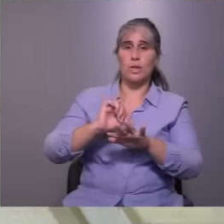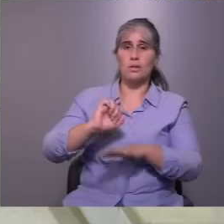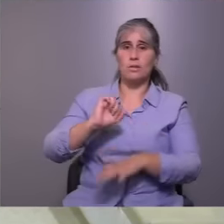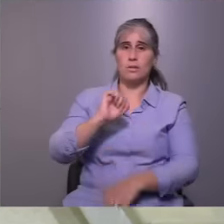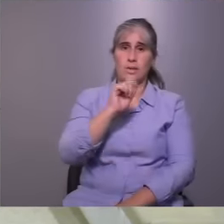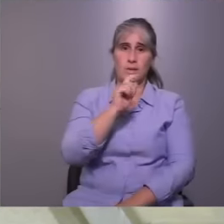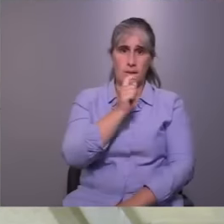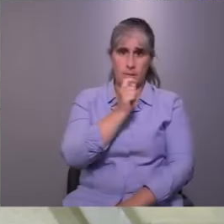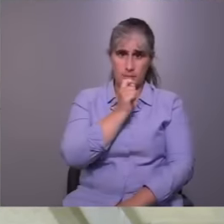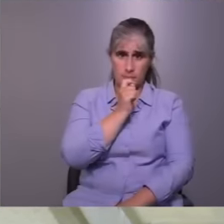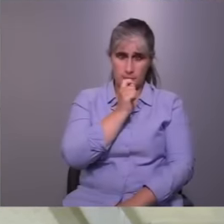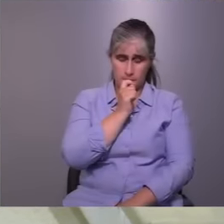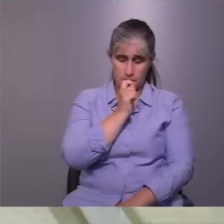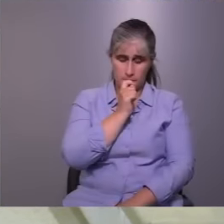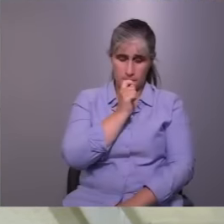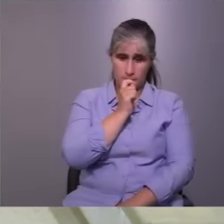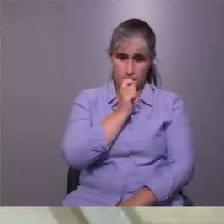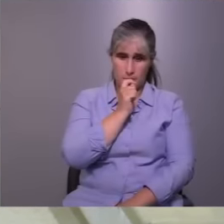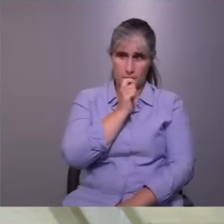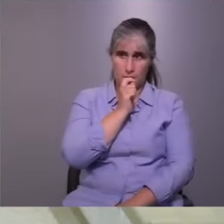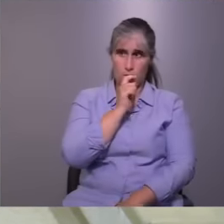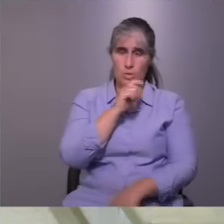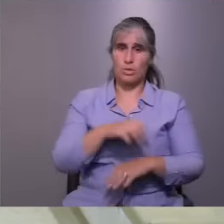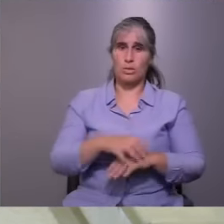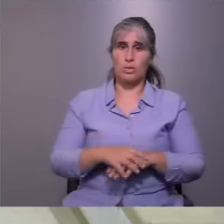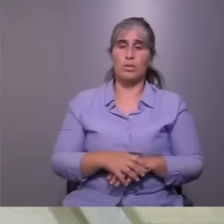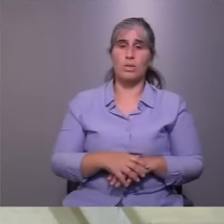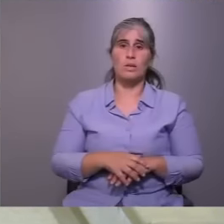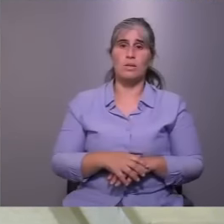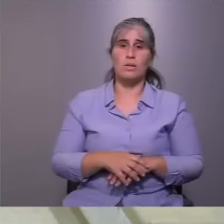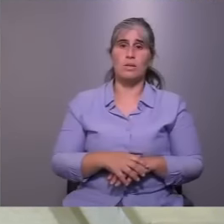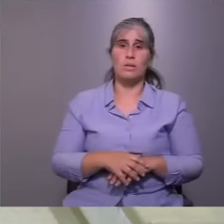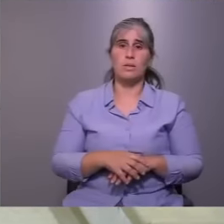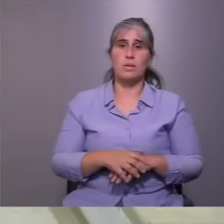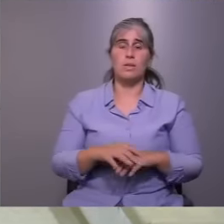Lumen Christi, Amen, Aleluia.